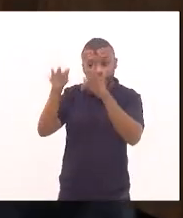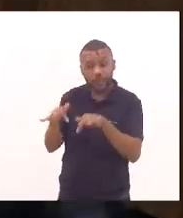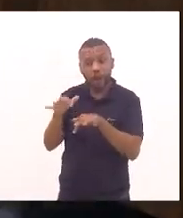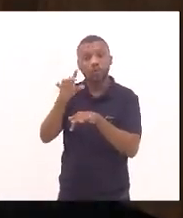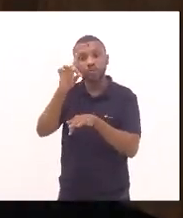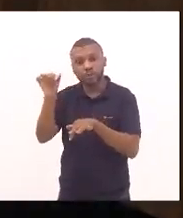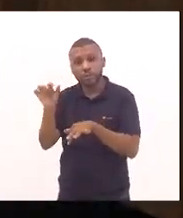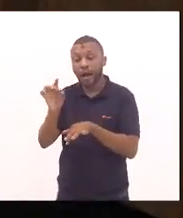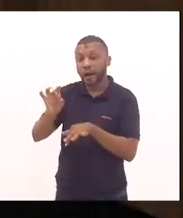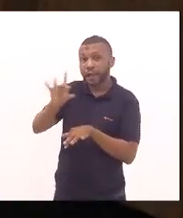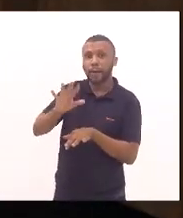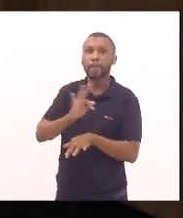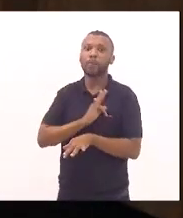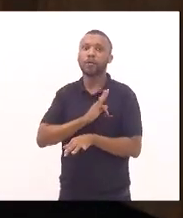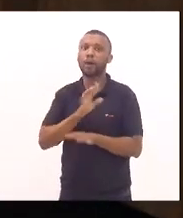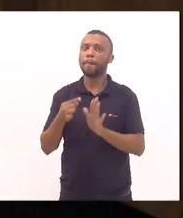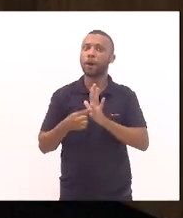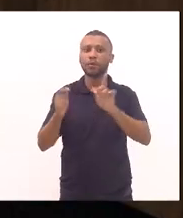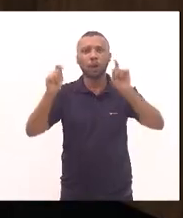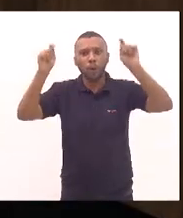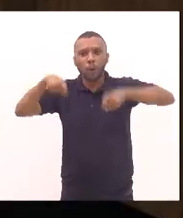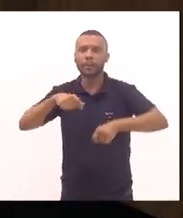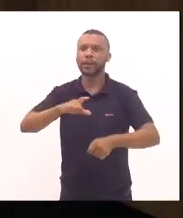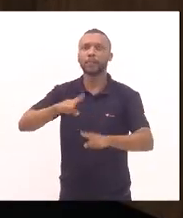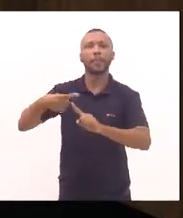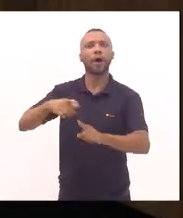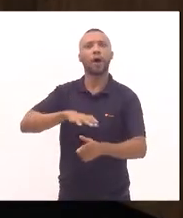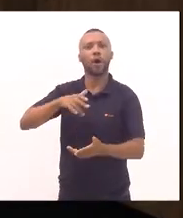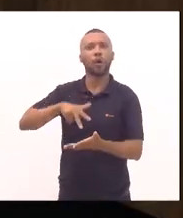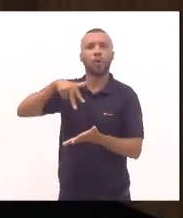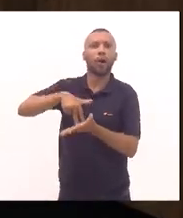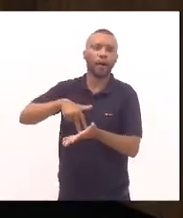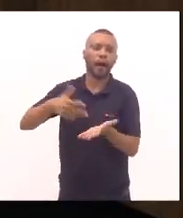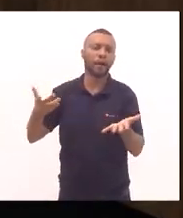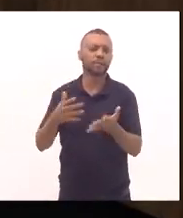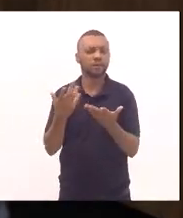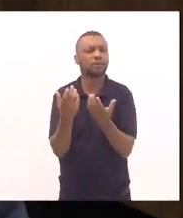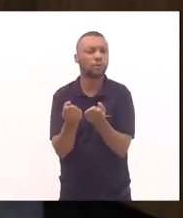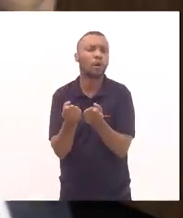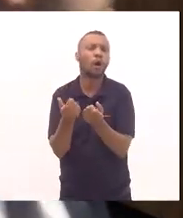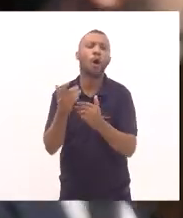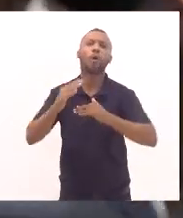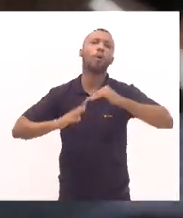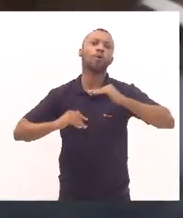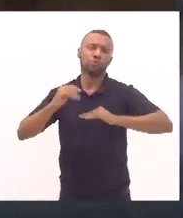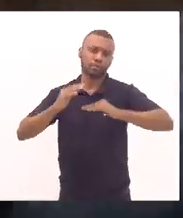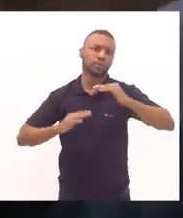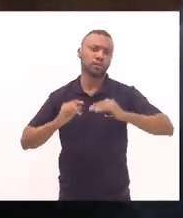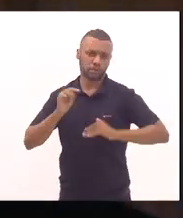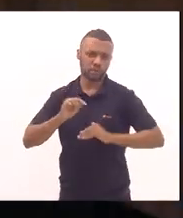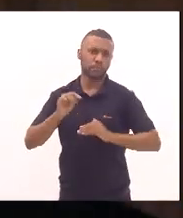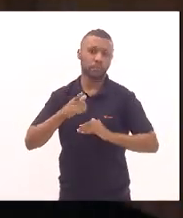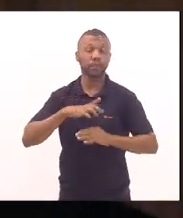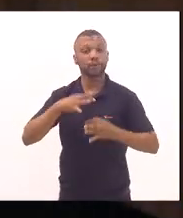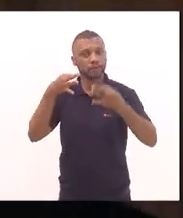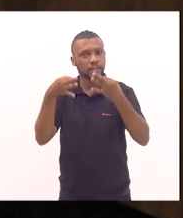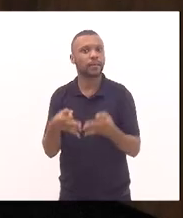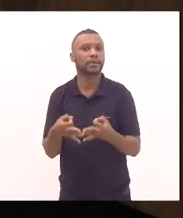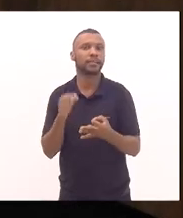cada policial demonstra competência e coragem. Então, vamos construir aqui, eu tenho certeza que o...